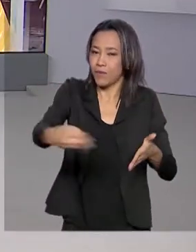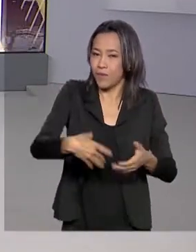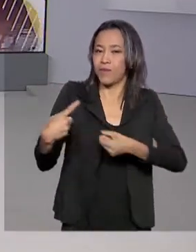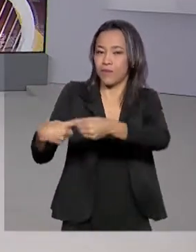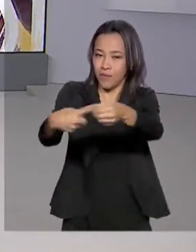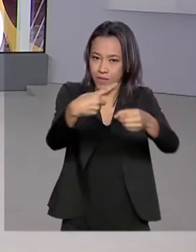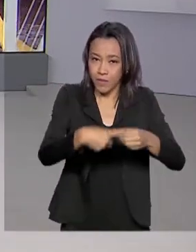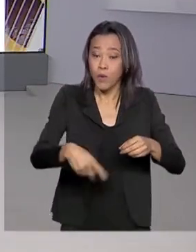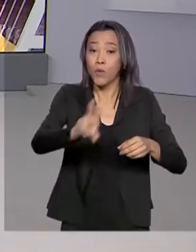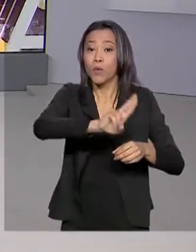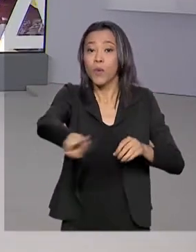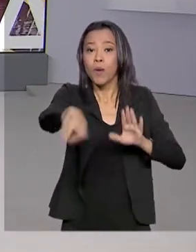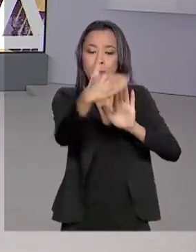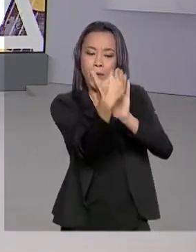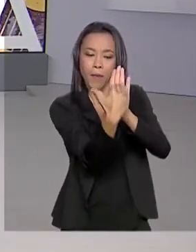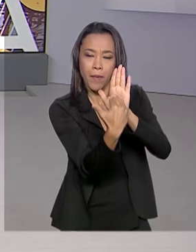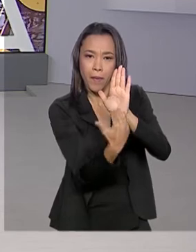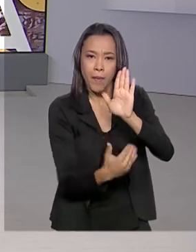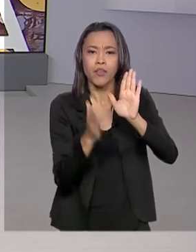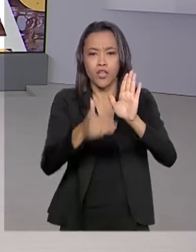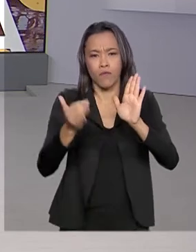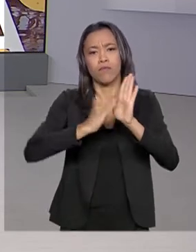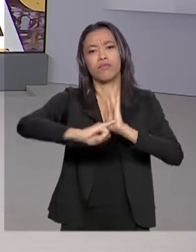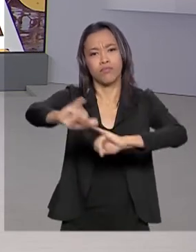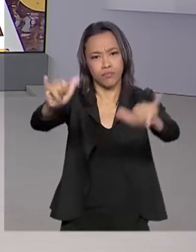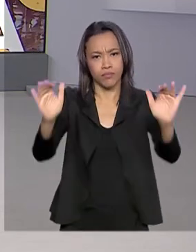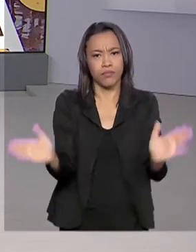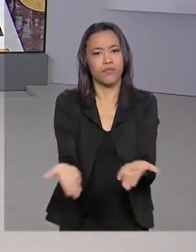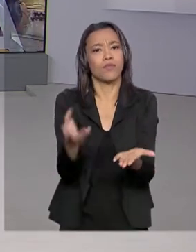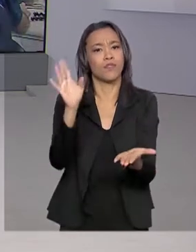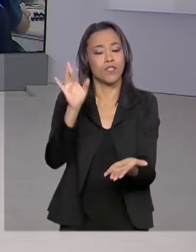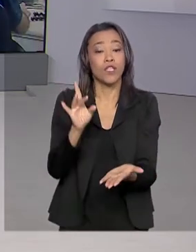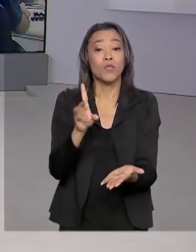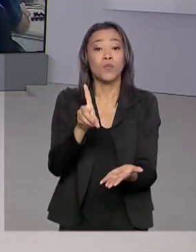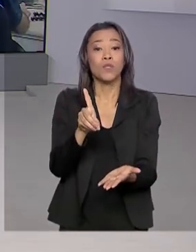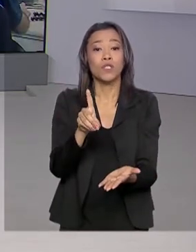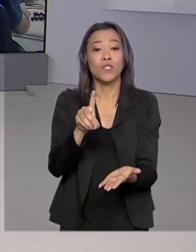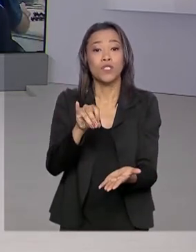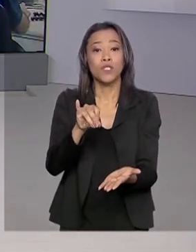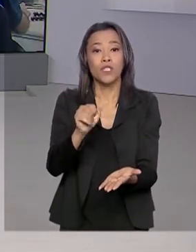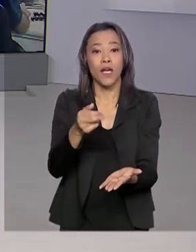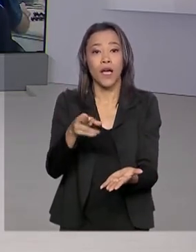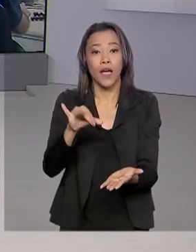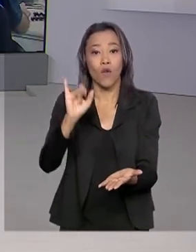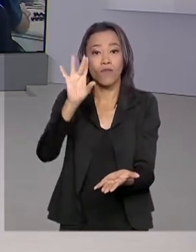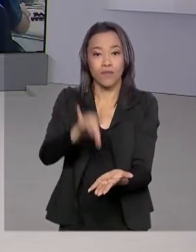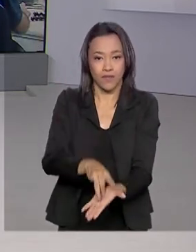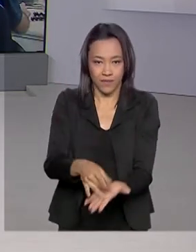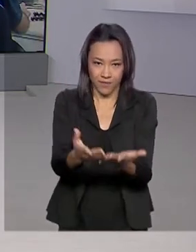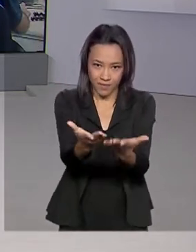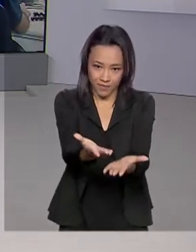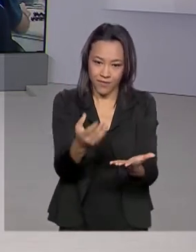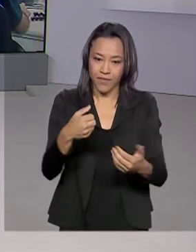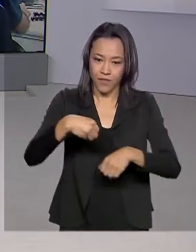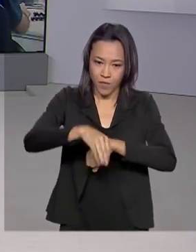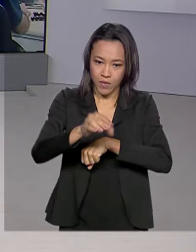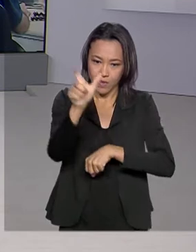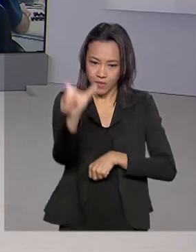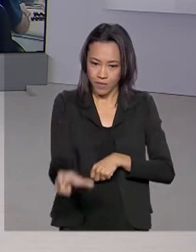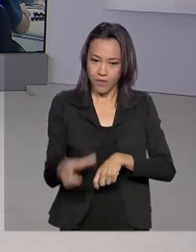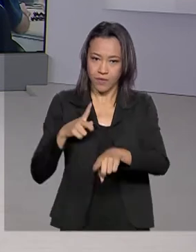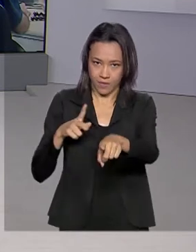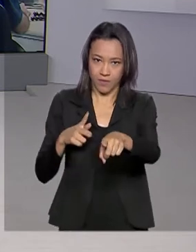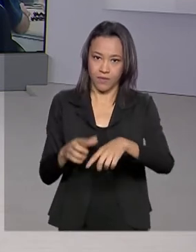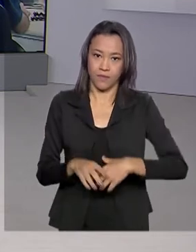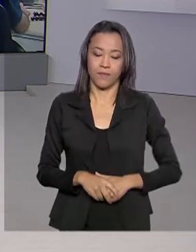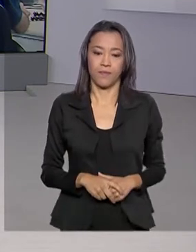A lista saiu hoje no Diário Oficial da União. Vamos ao Rio de Janeiro. Alessandra Lago tem os detalhes para a gente. Bom dia, Alessandra.